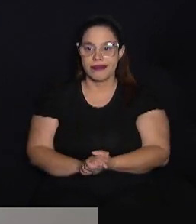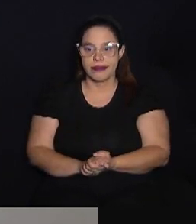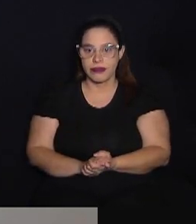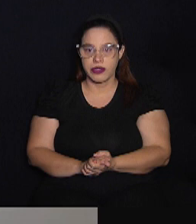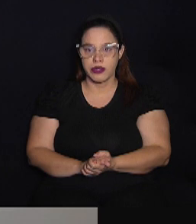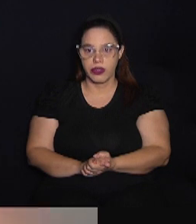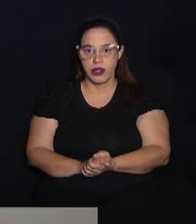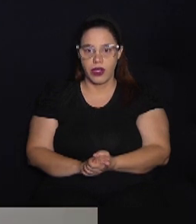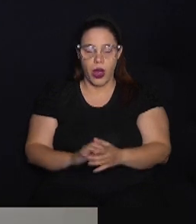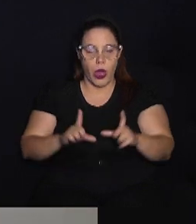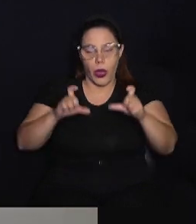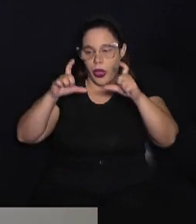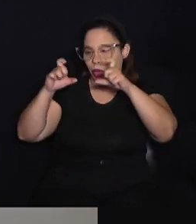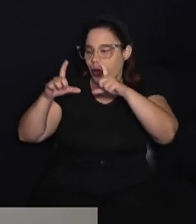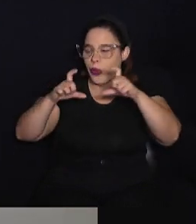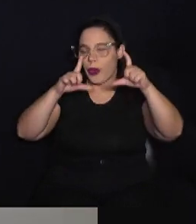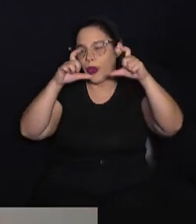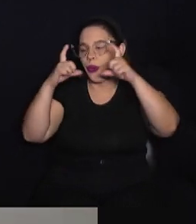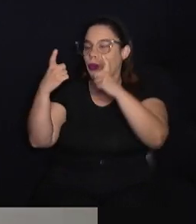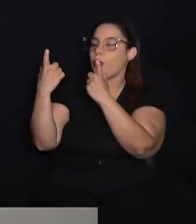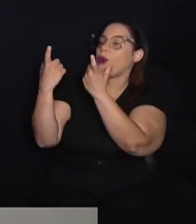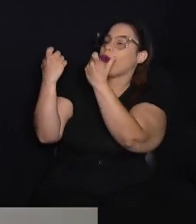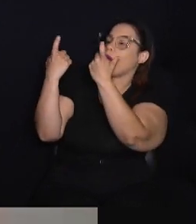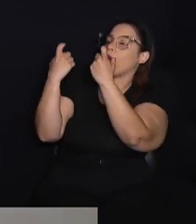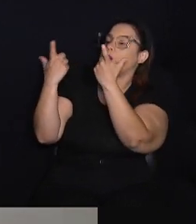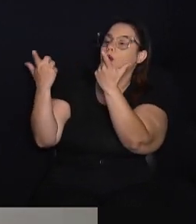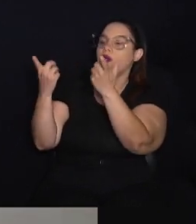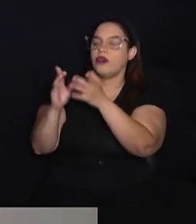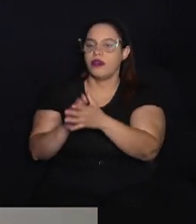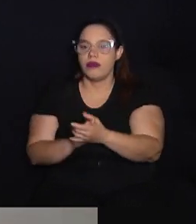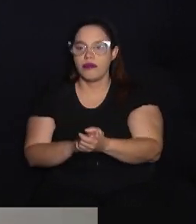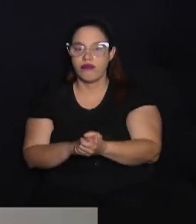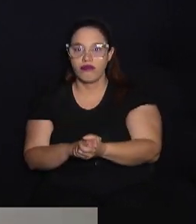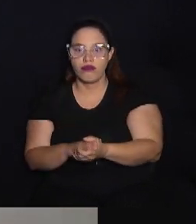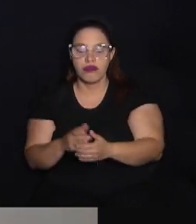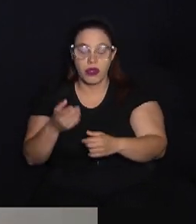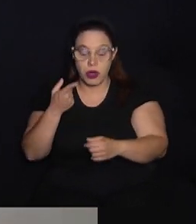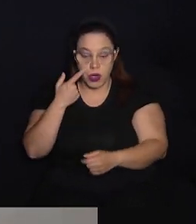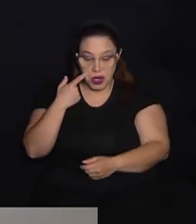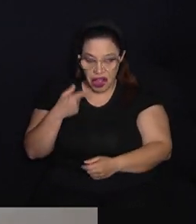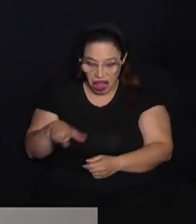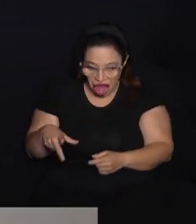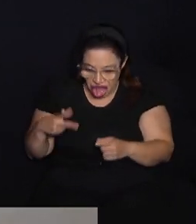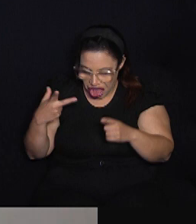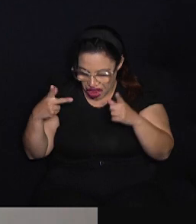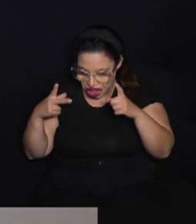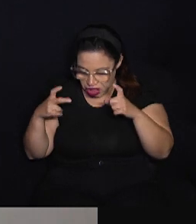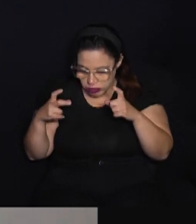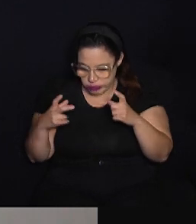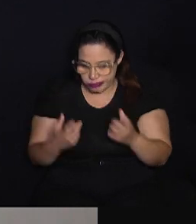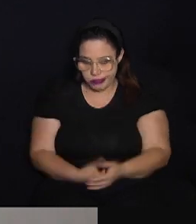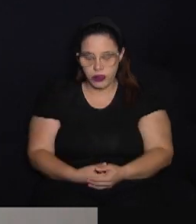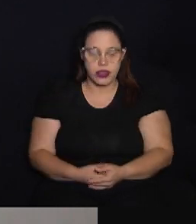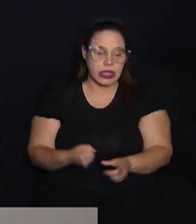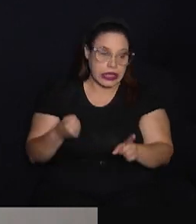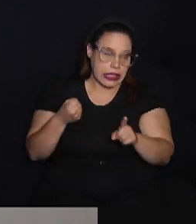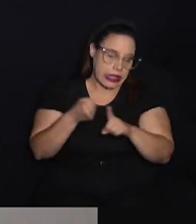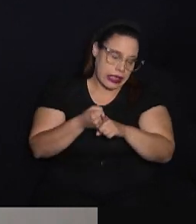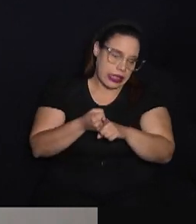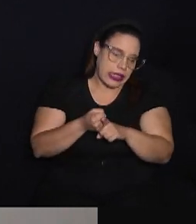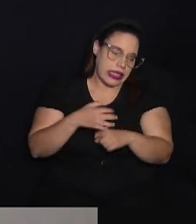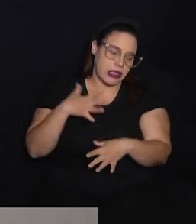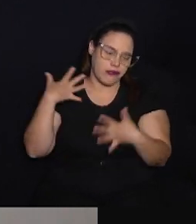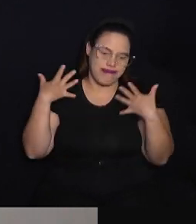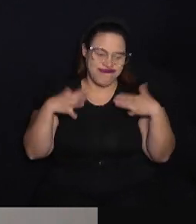está de foto, de selfies, quando o paciente se vê com a mancha, é algo muito impactante, né?